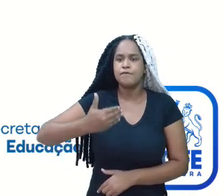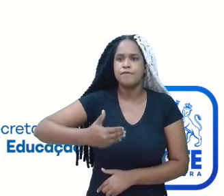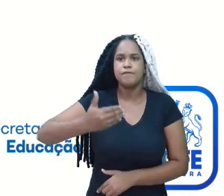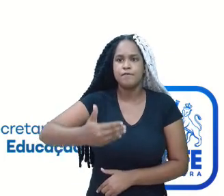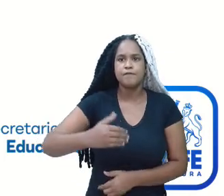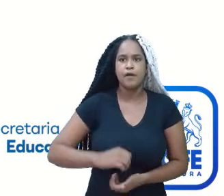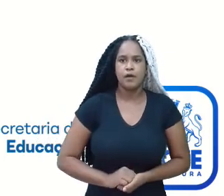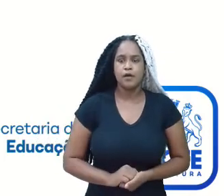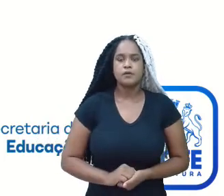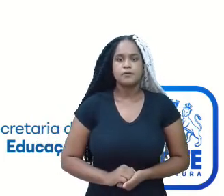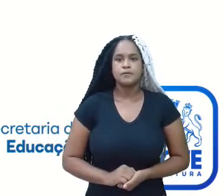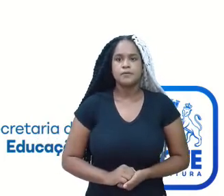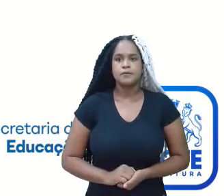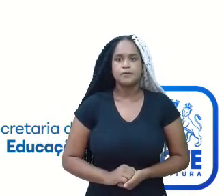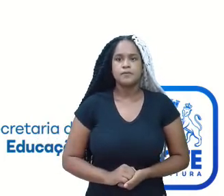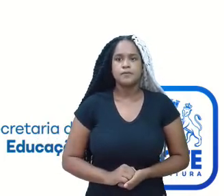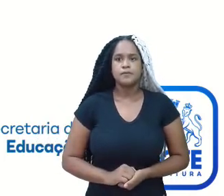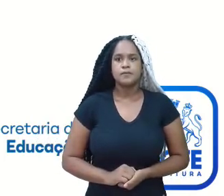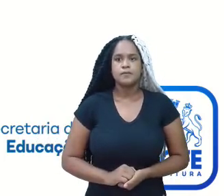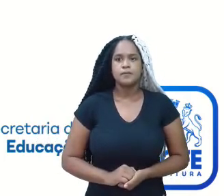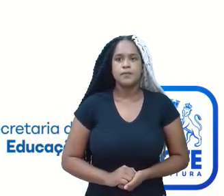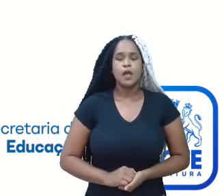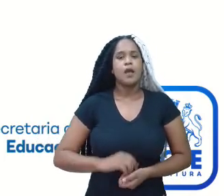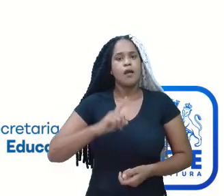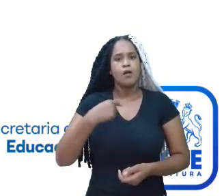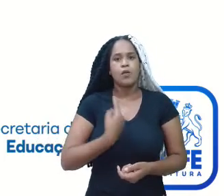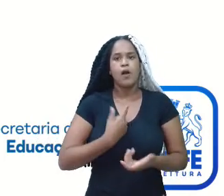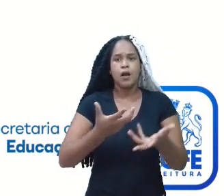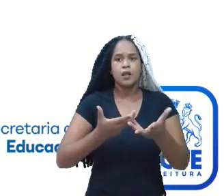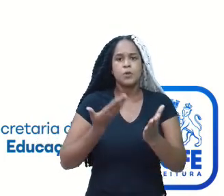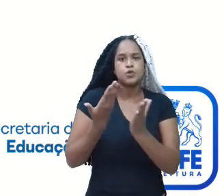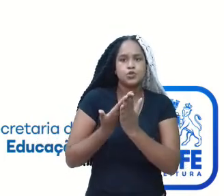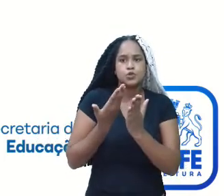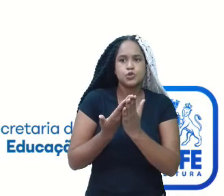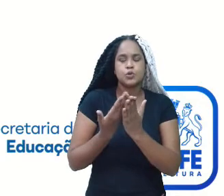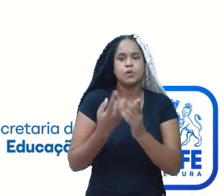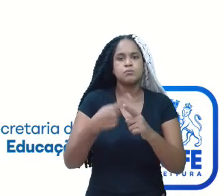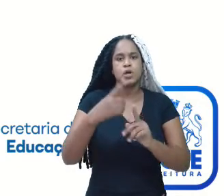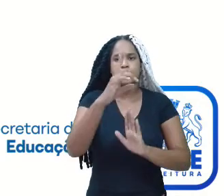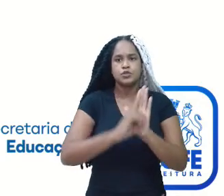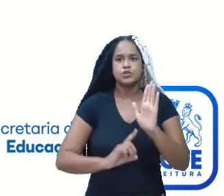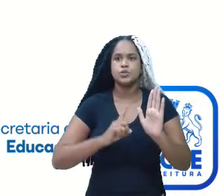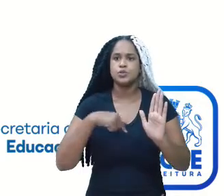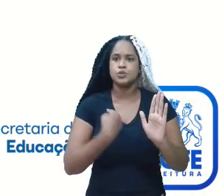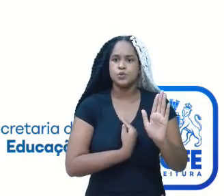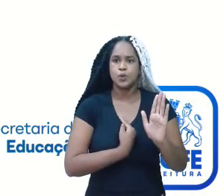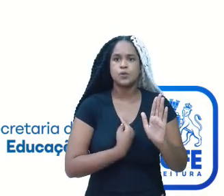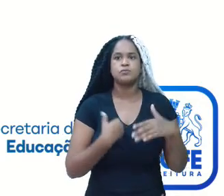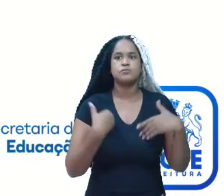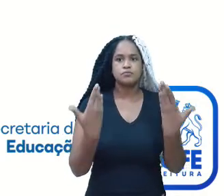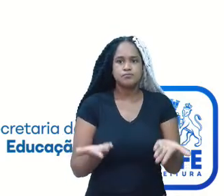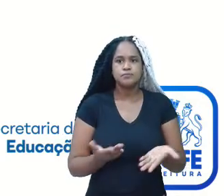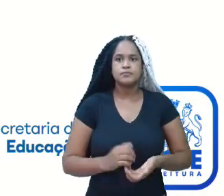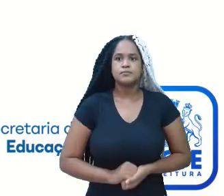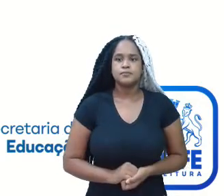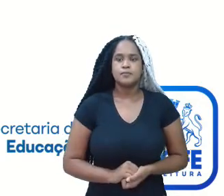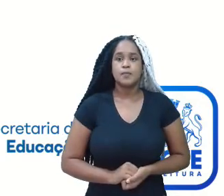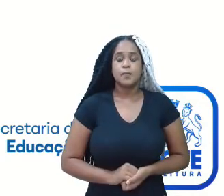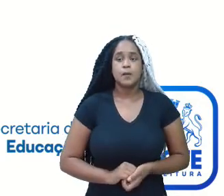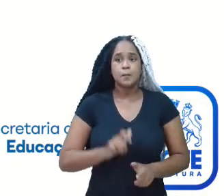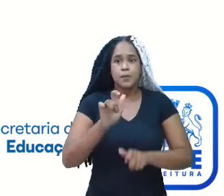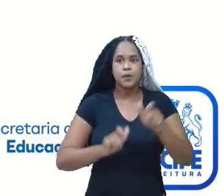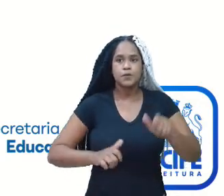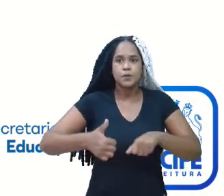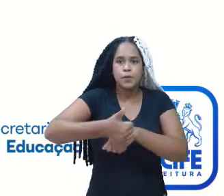pela sociedade, entender e estudar, que é um direito de educação para todos. Então, precisamos de profissionais